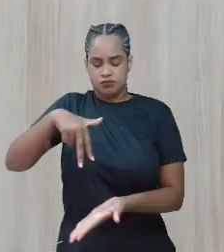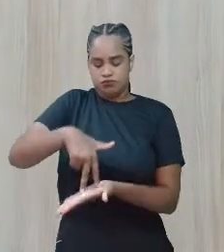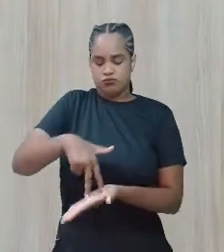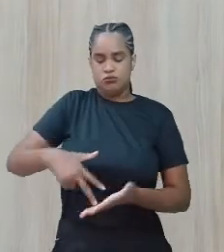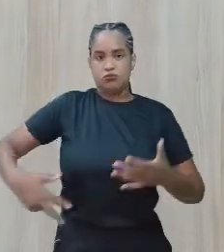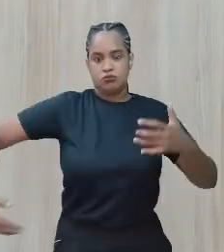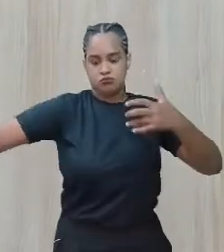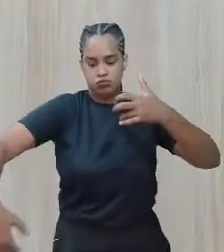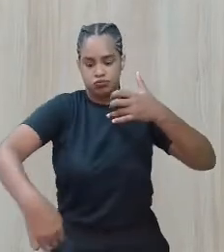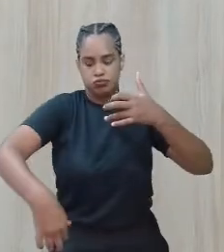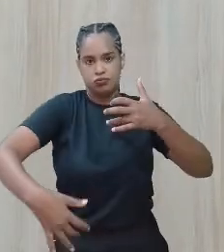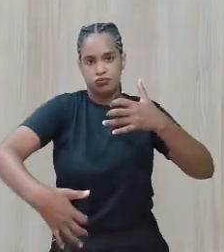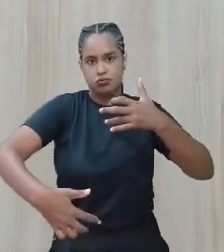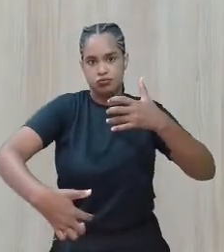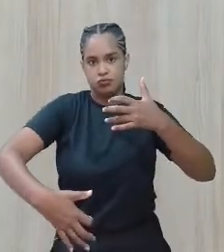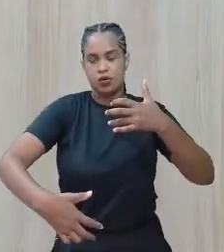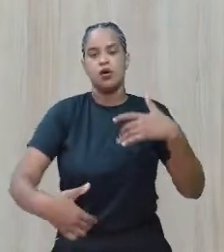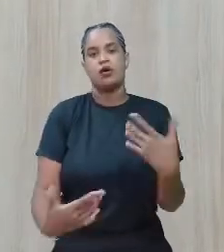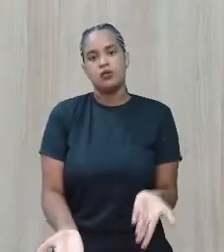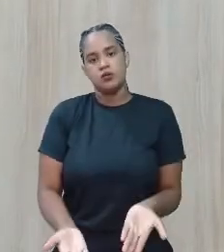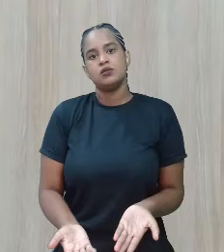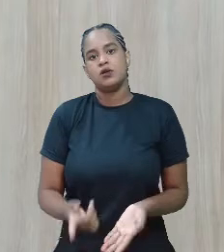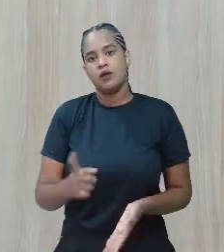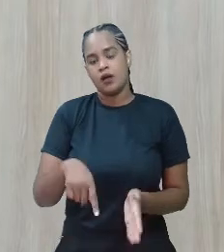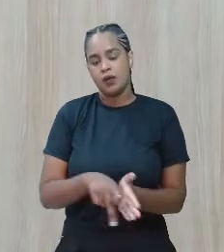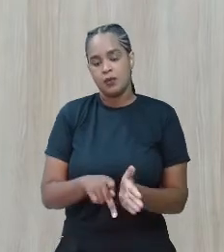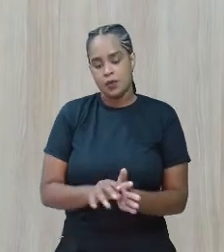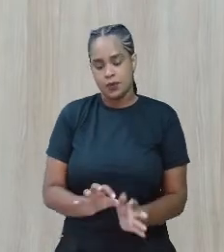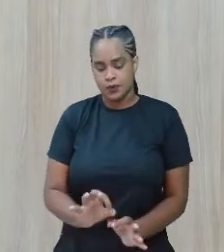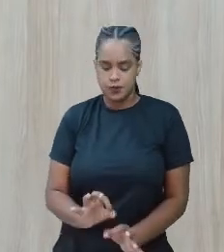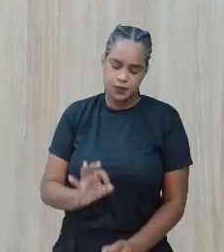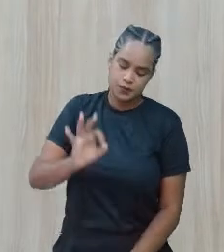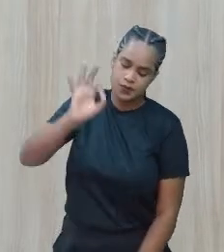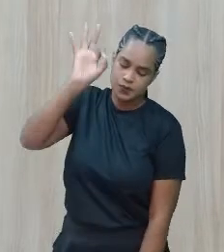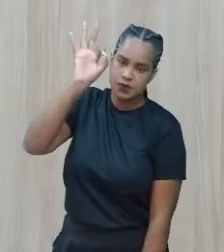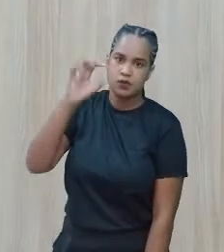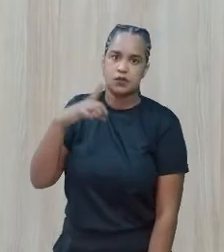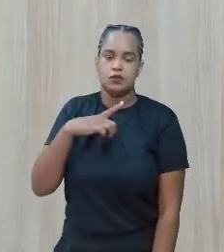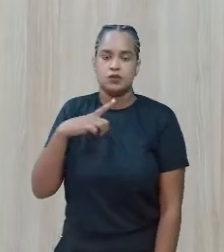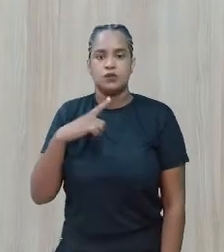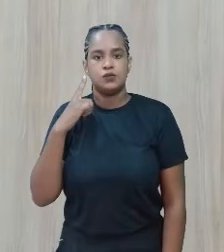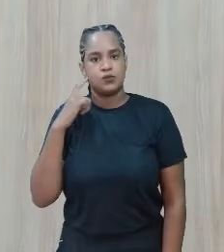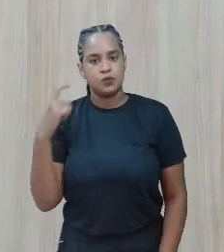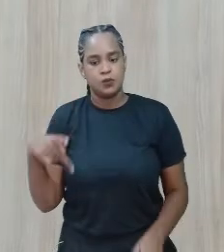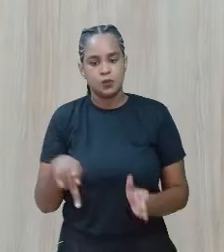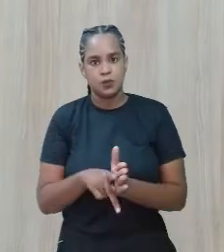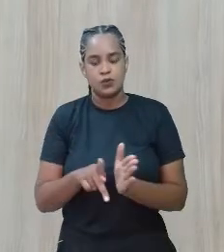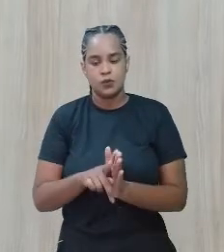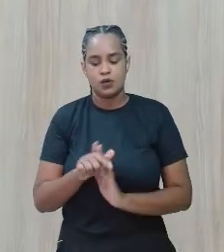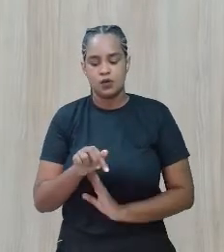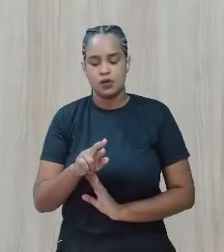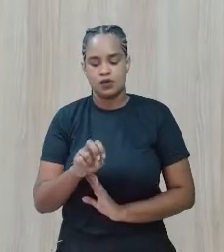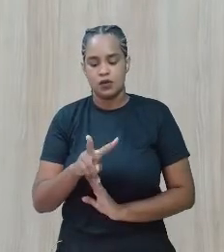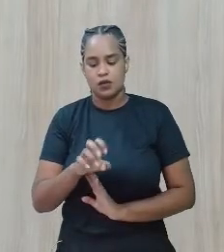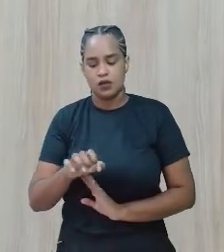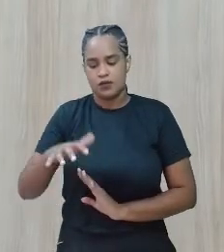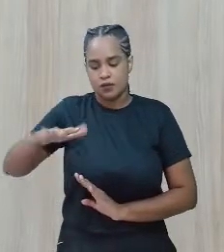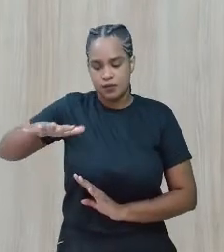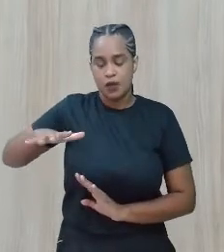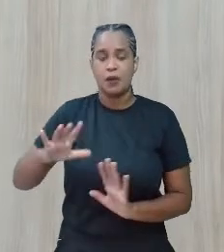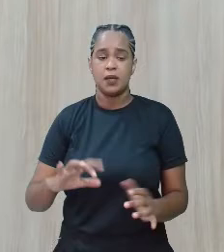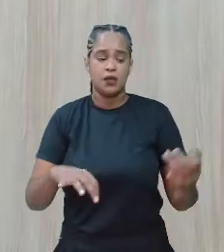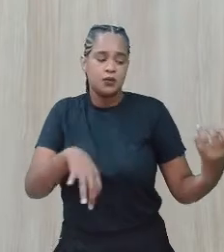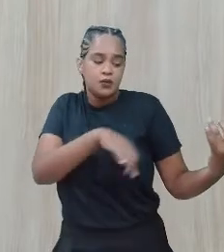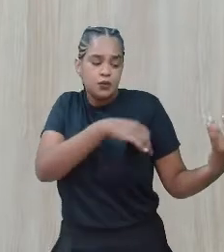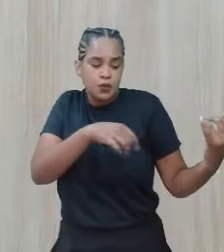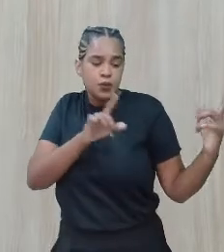abraçado ao instrumento. Então, como o contrabaixo é um instrumento grande, ele tem um som mais grave. E o violino, que é menor, ele tem um